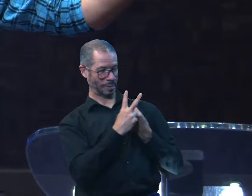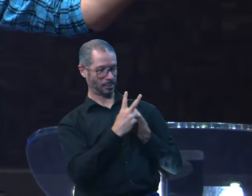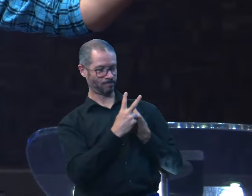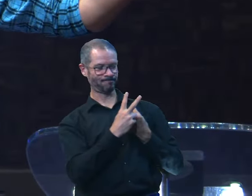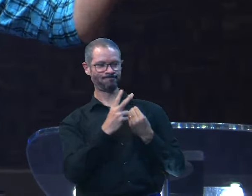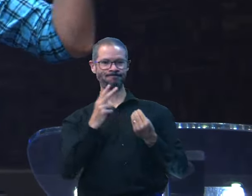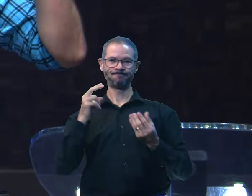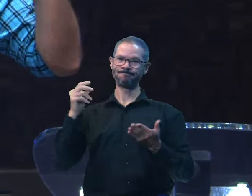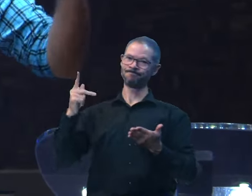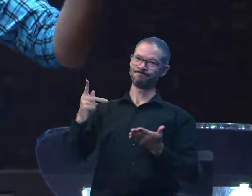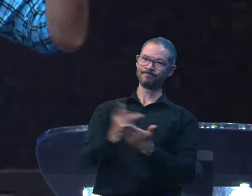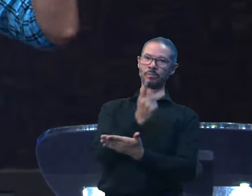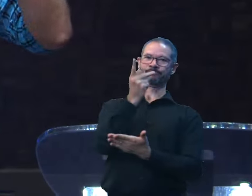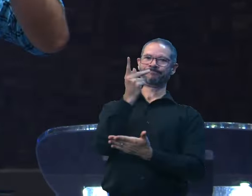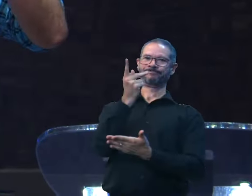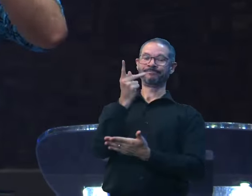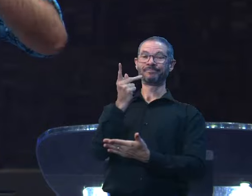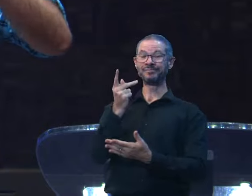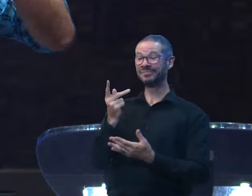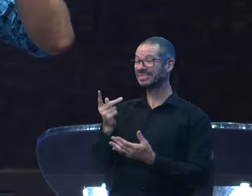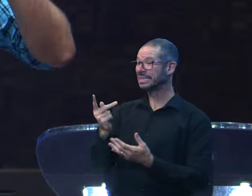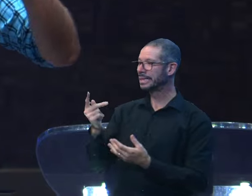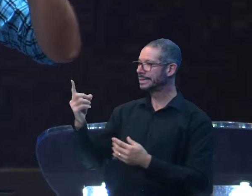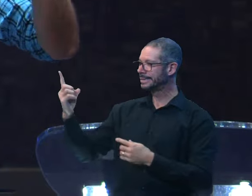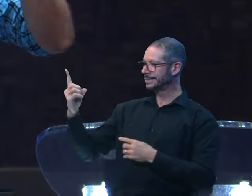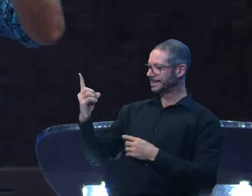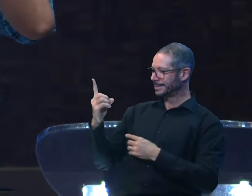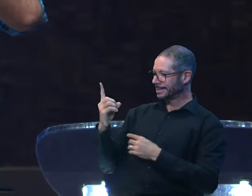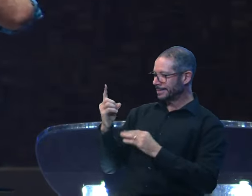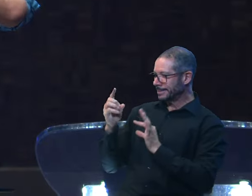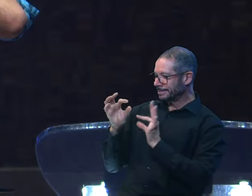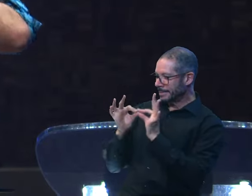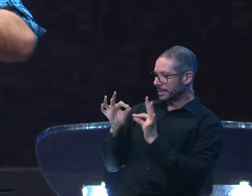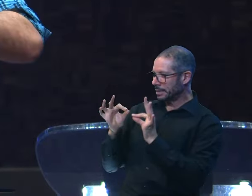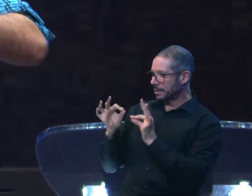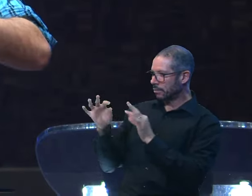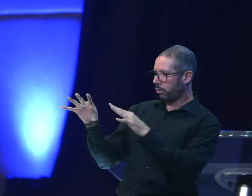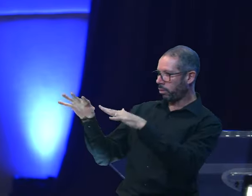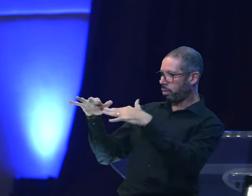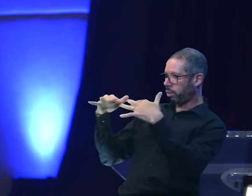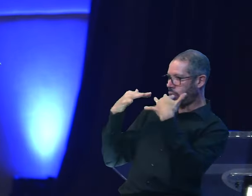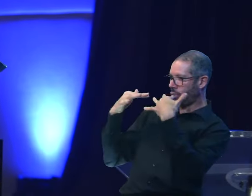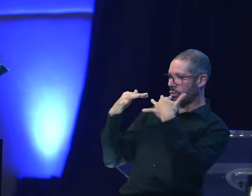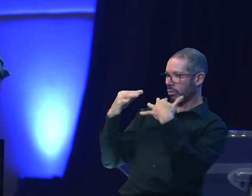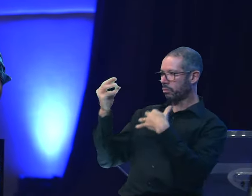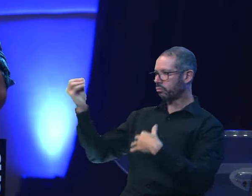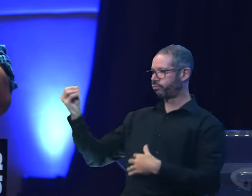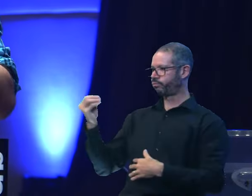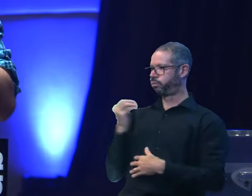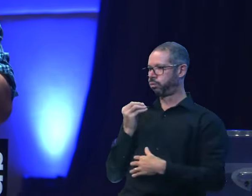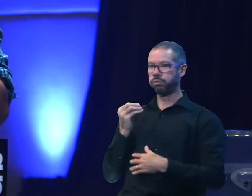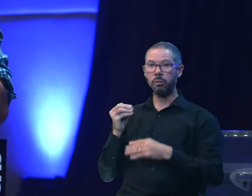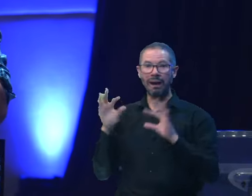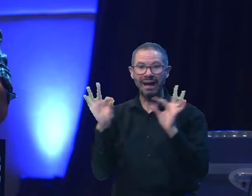de nós. Nós esperamos a atenção de alguém e essa pessoa não presta atenção em nós.